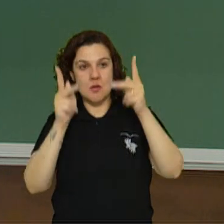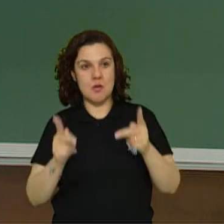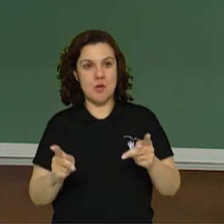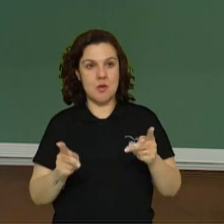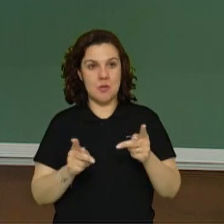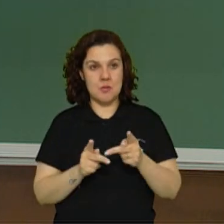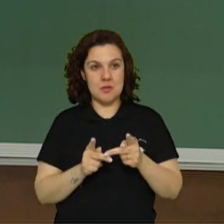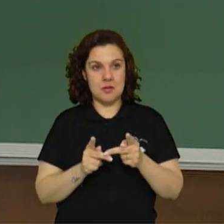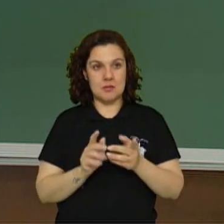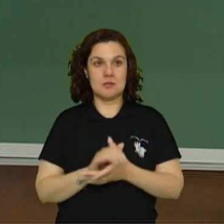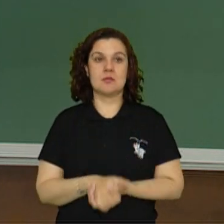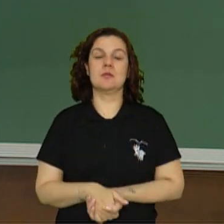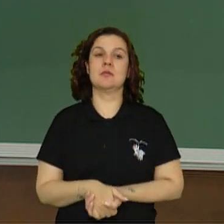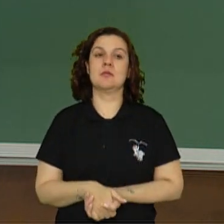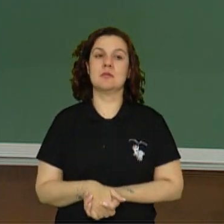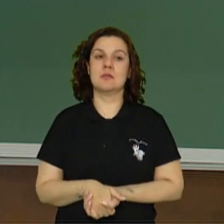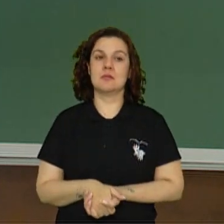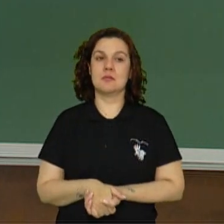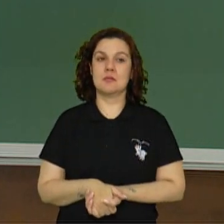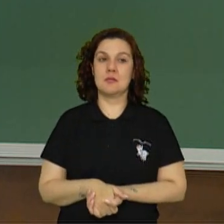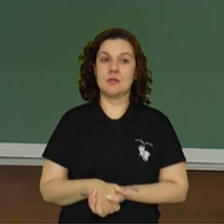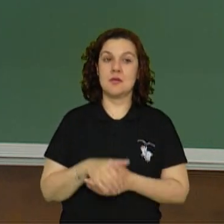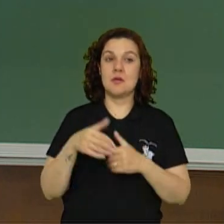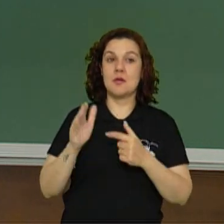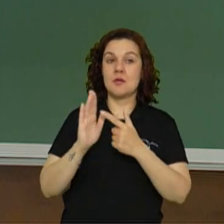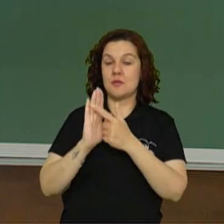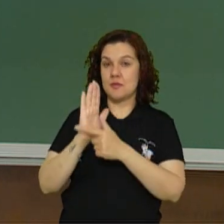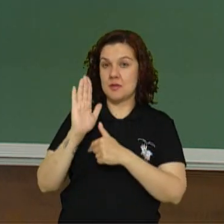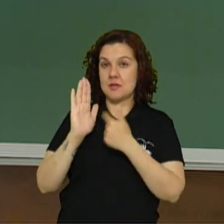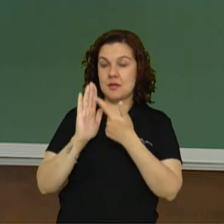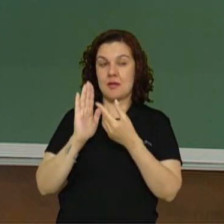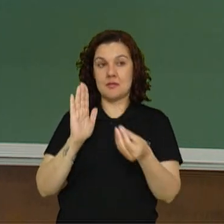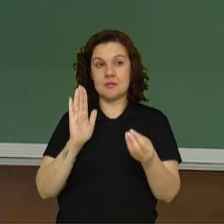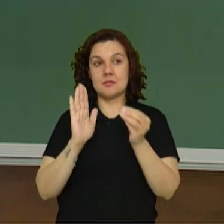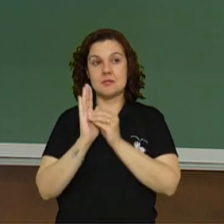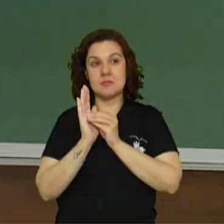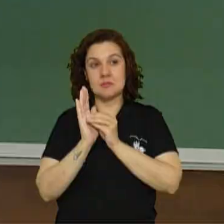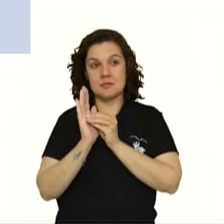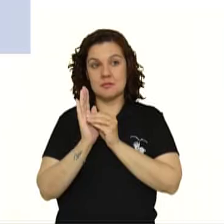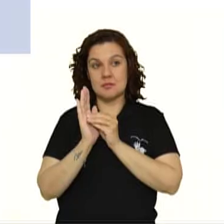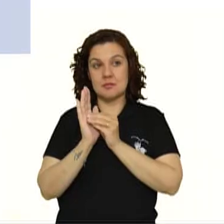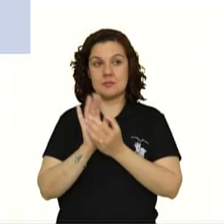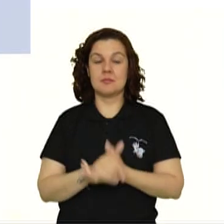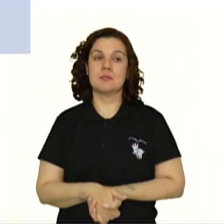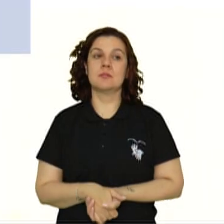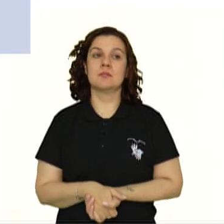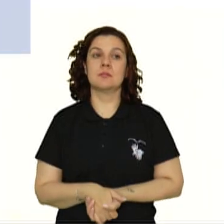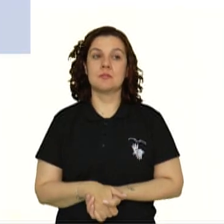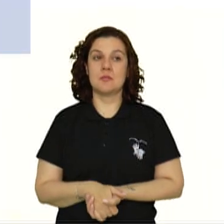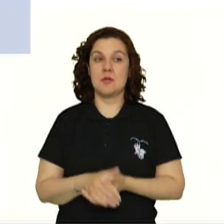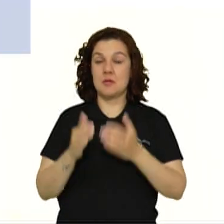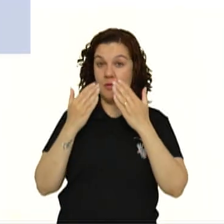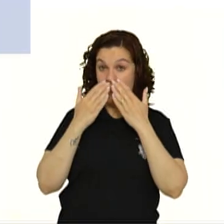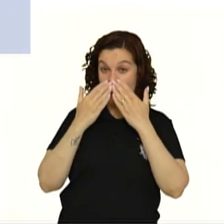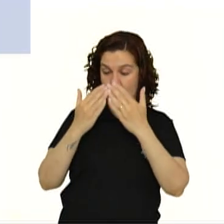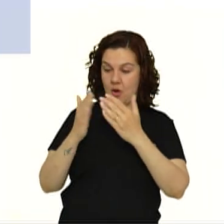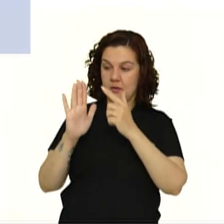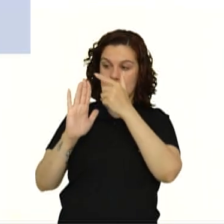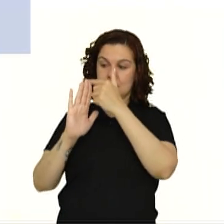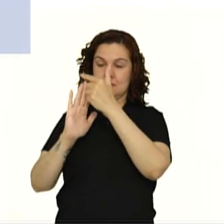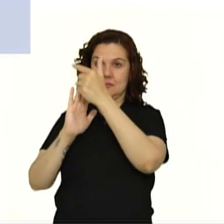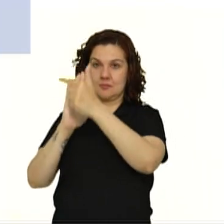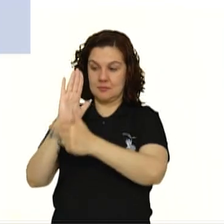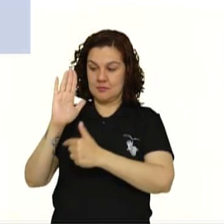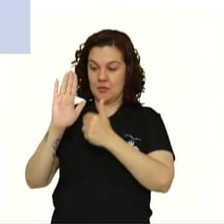é circunscrito, então a circunferência é inscrita. Se o polígono está fora,